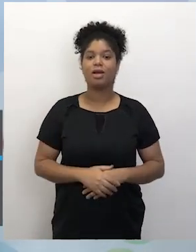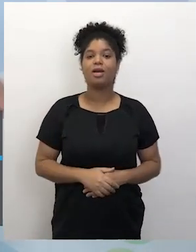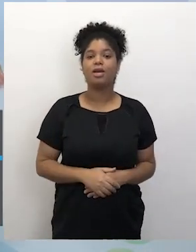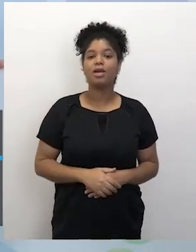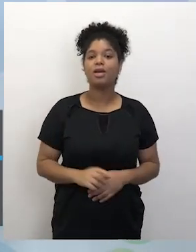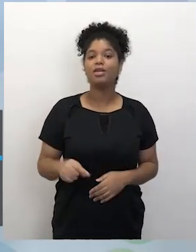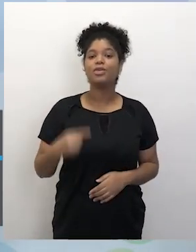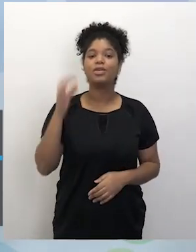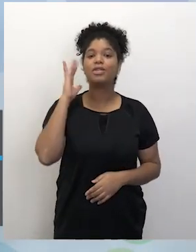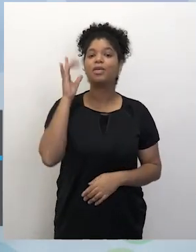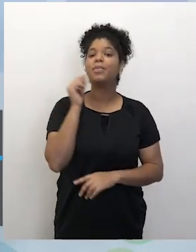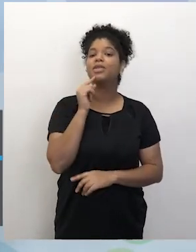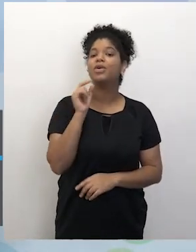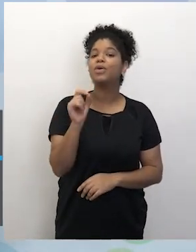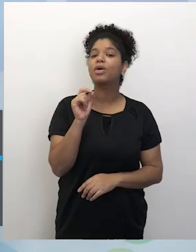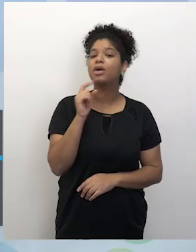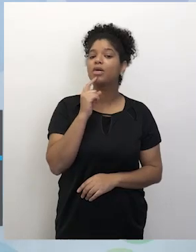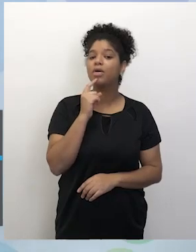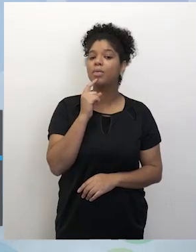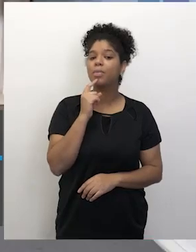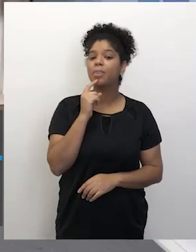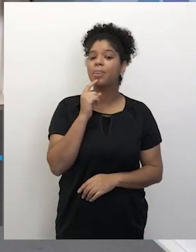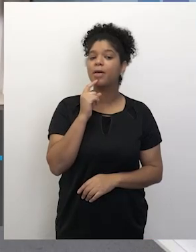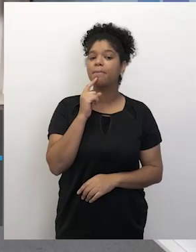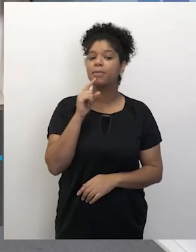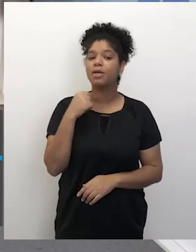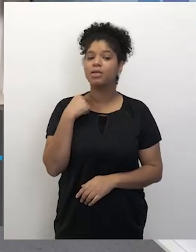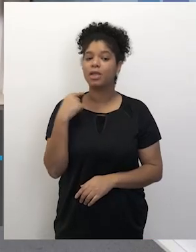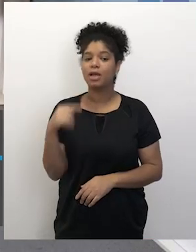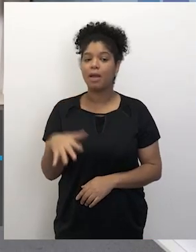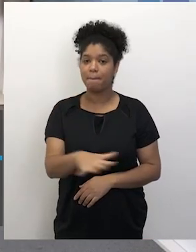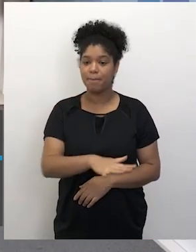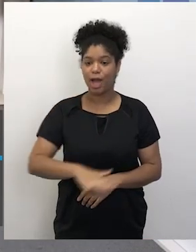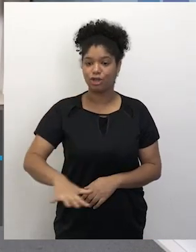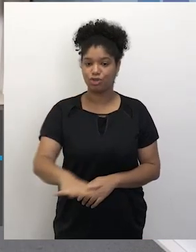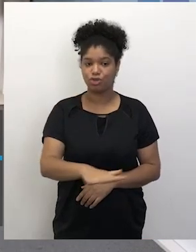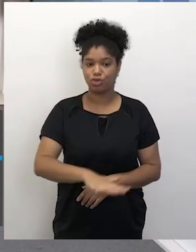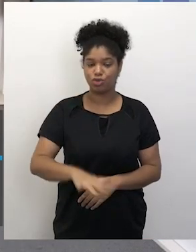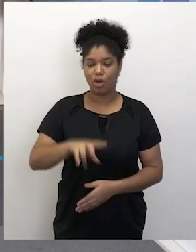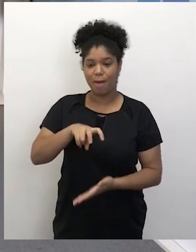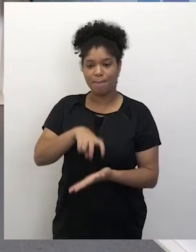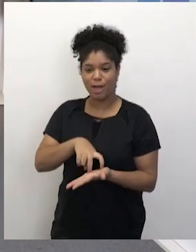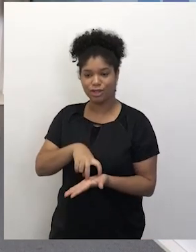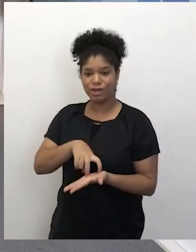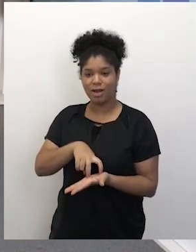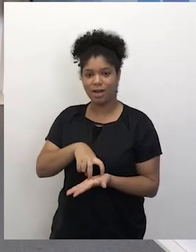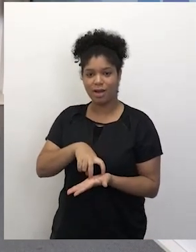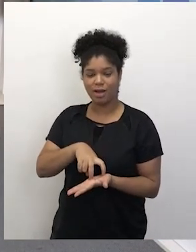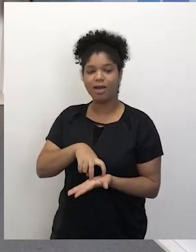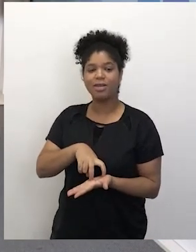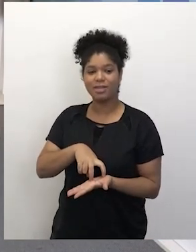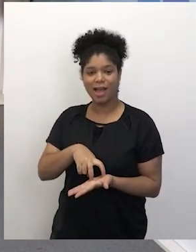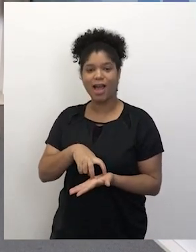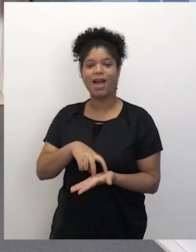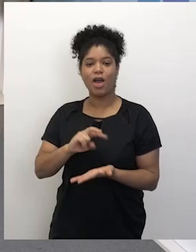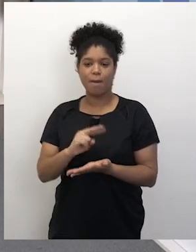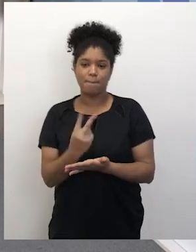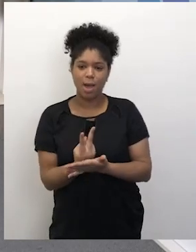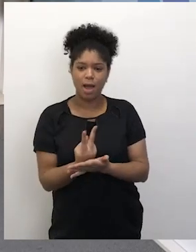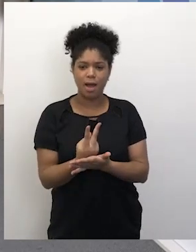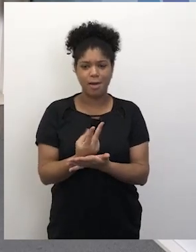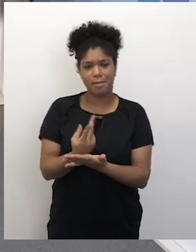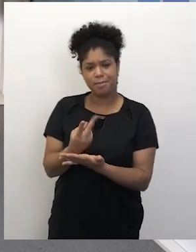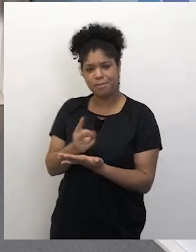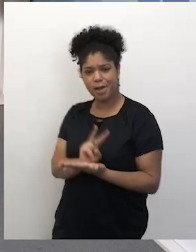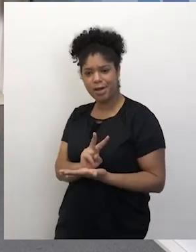gente pensar em, eu posso dançar lá embaixo mesmo, fazer as piruetas ou movimentos